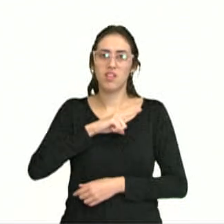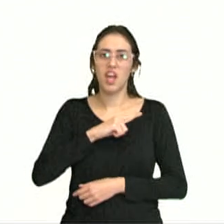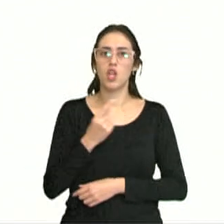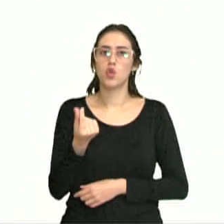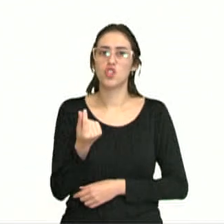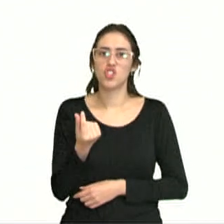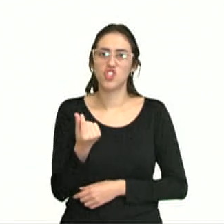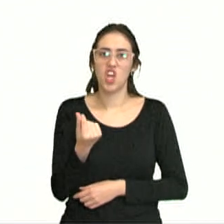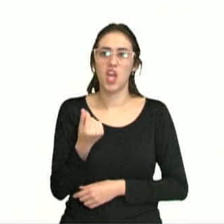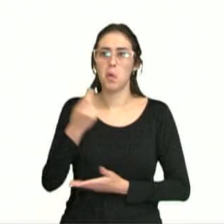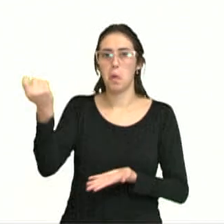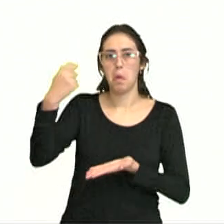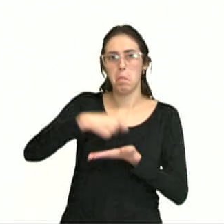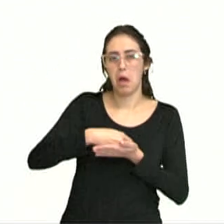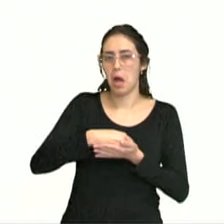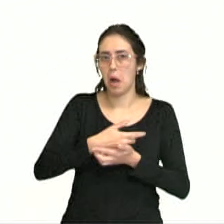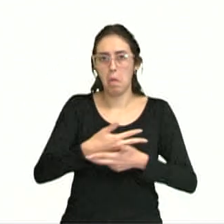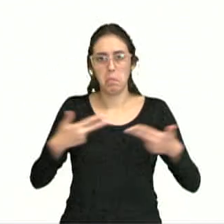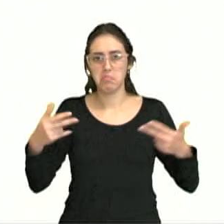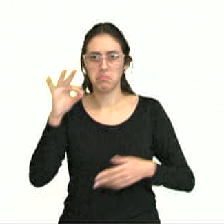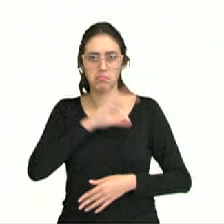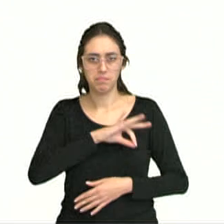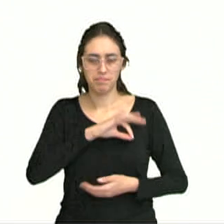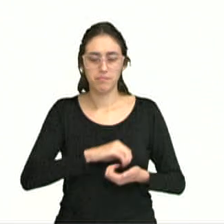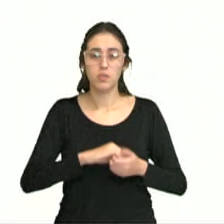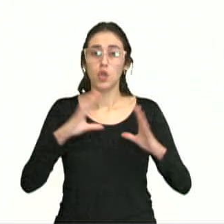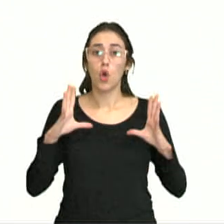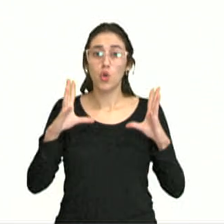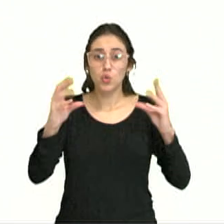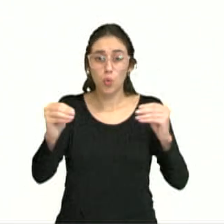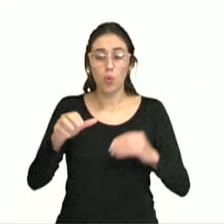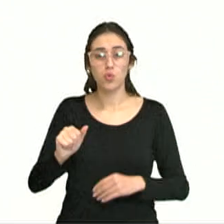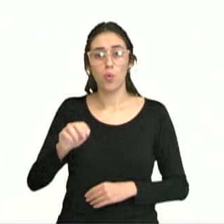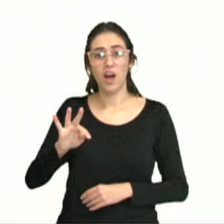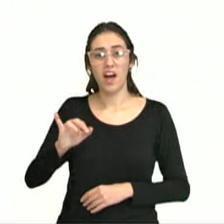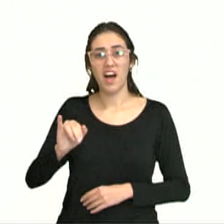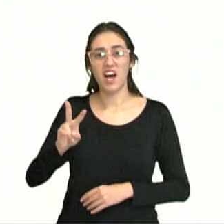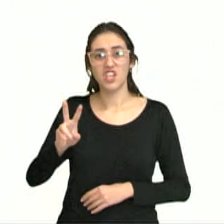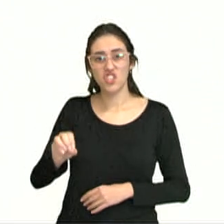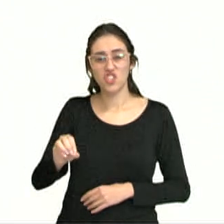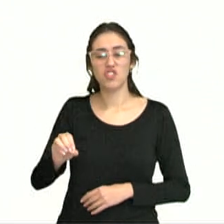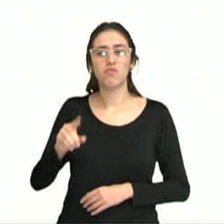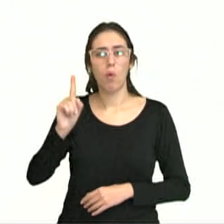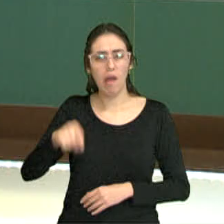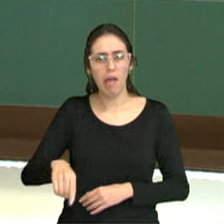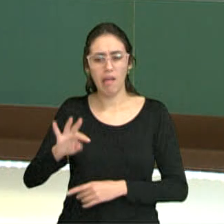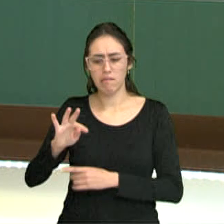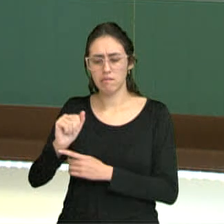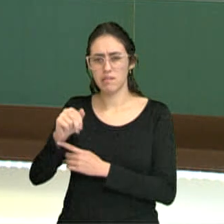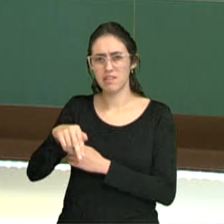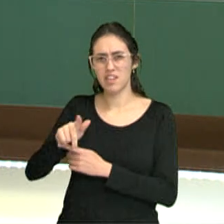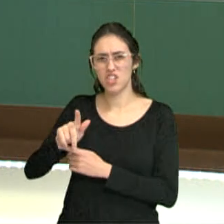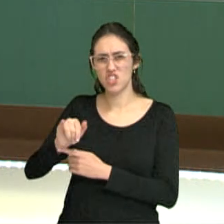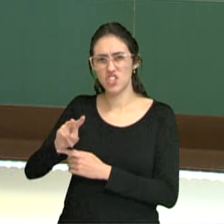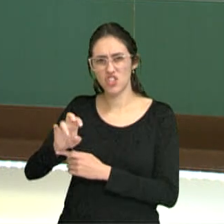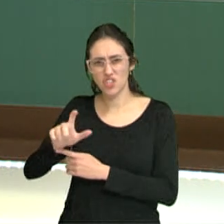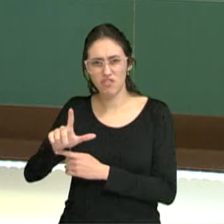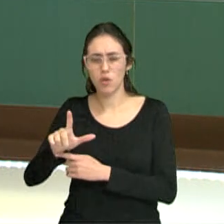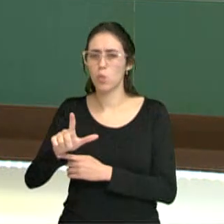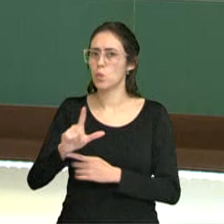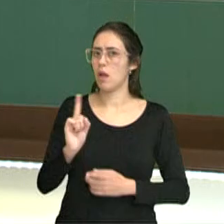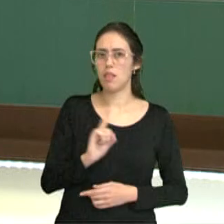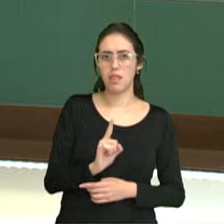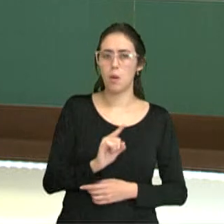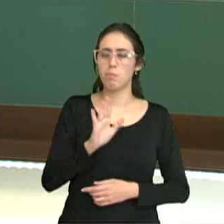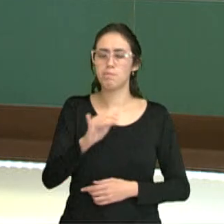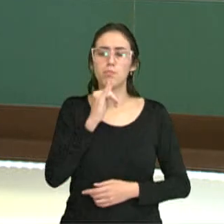a gente. Nem todos os ativos são tangíveis. Tangíveis vem de tato, né? Que a gente pode conceber. Por exemplo, a gente